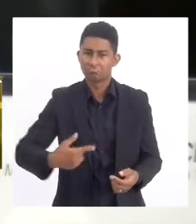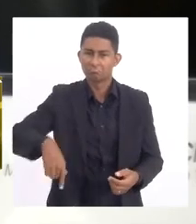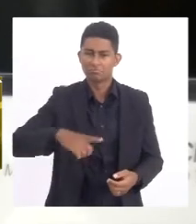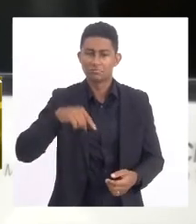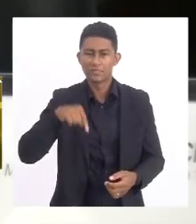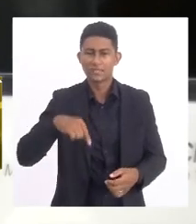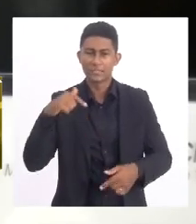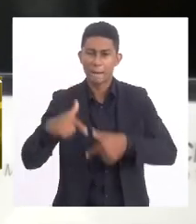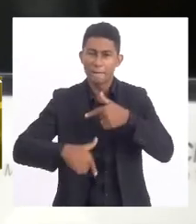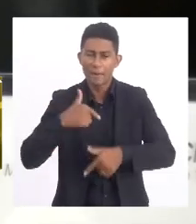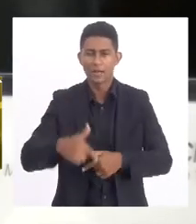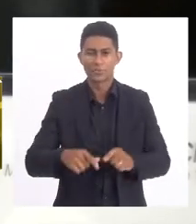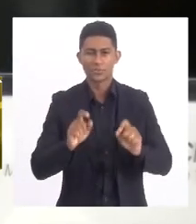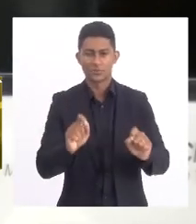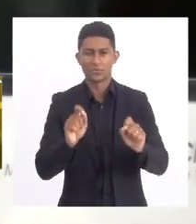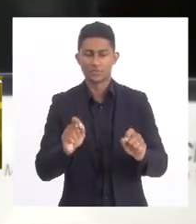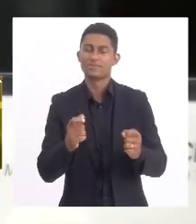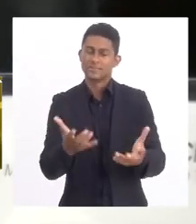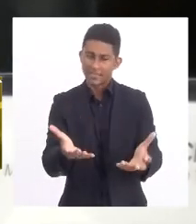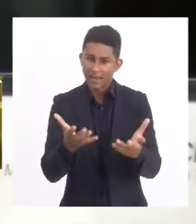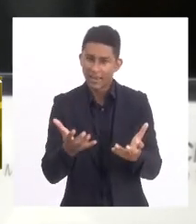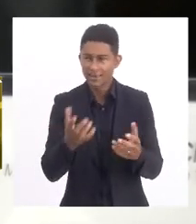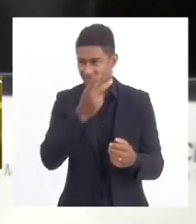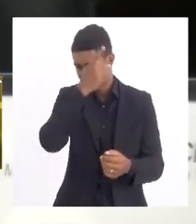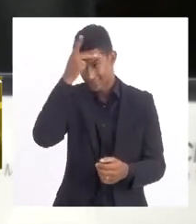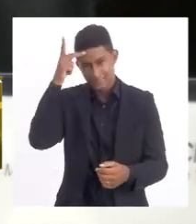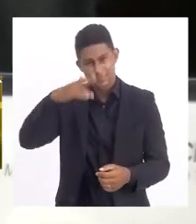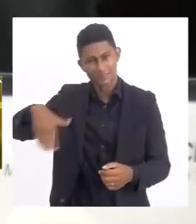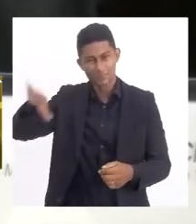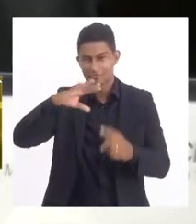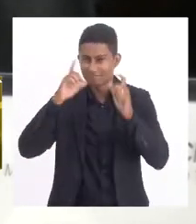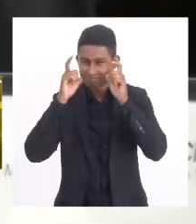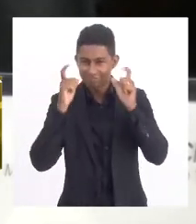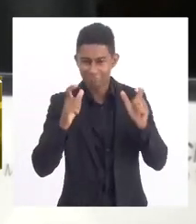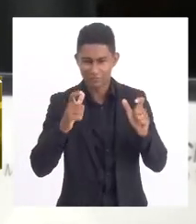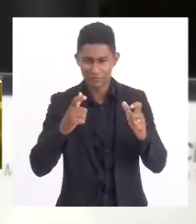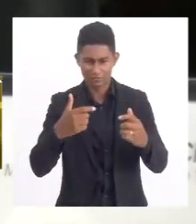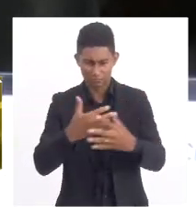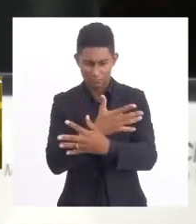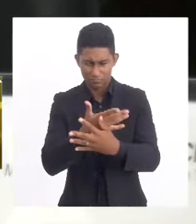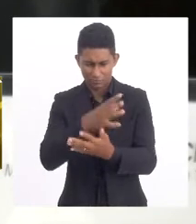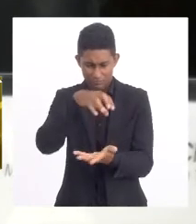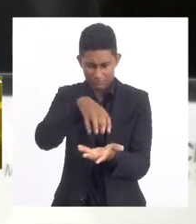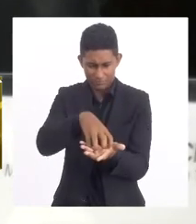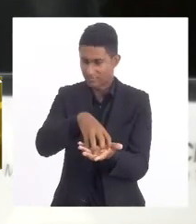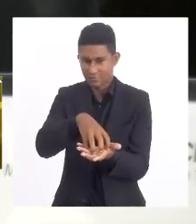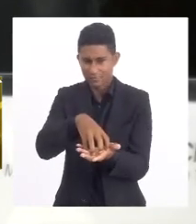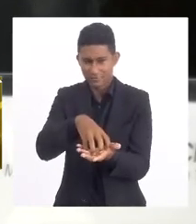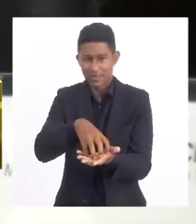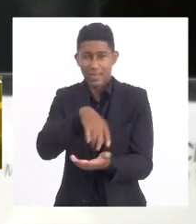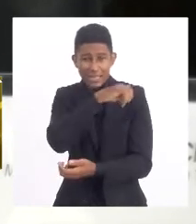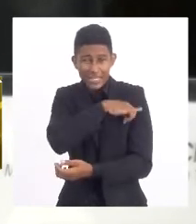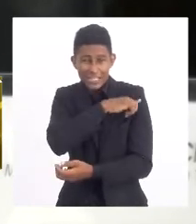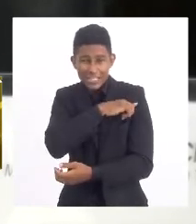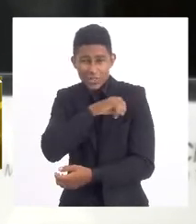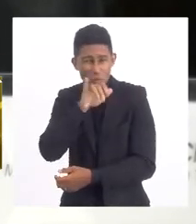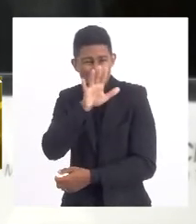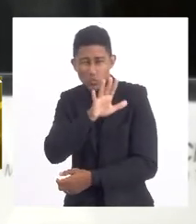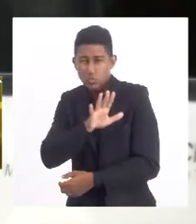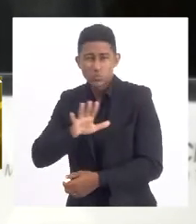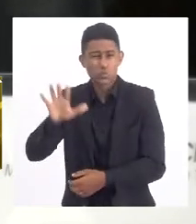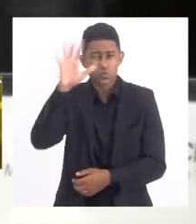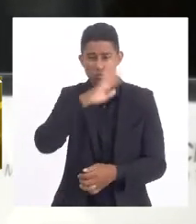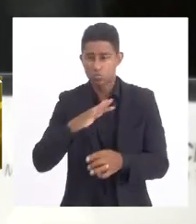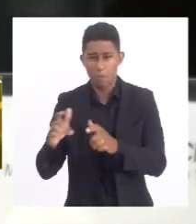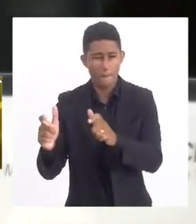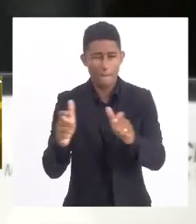consolidar o Rio de Janeiro como esse destino não só a capital Ministro mas todo nosso estado a gente tem aqui o